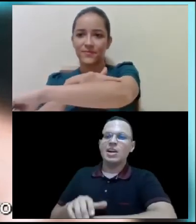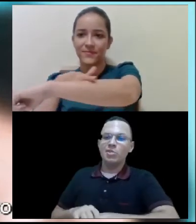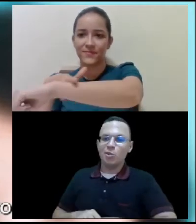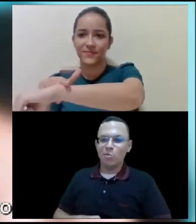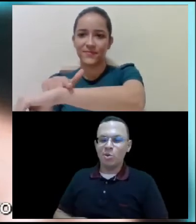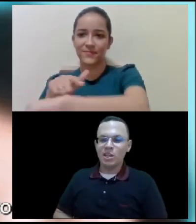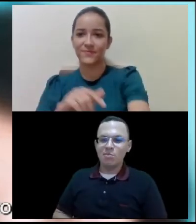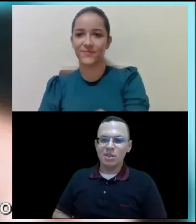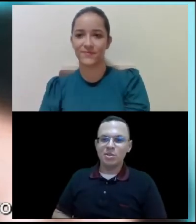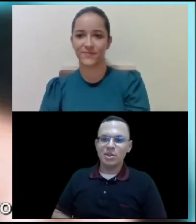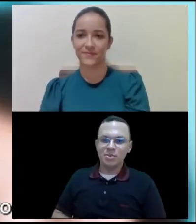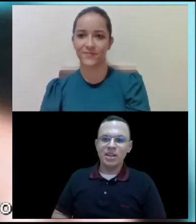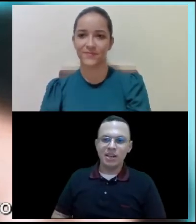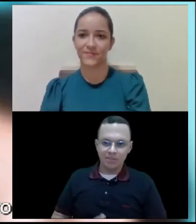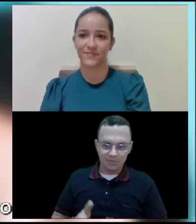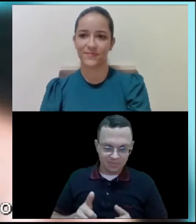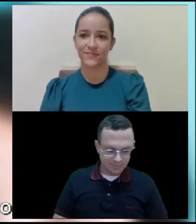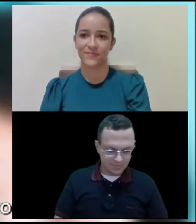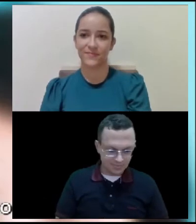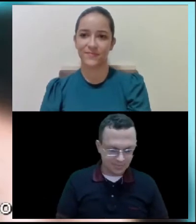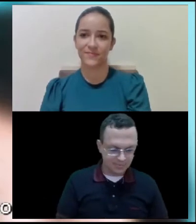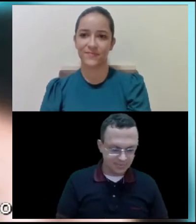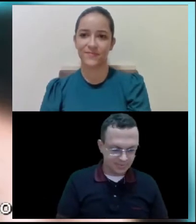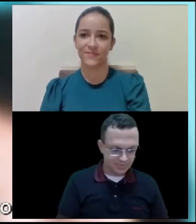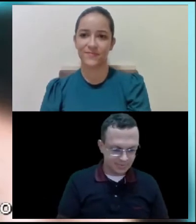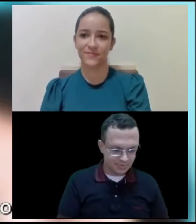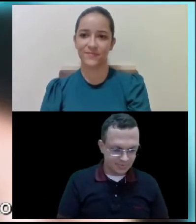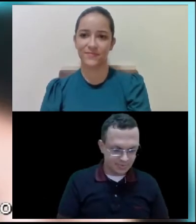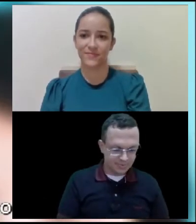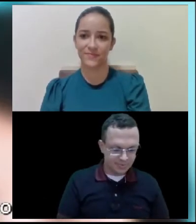esse sinal de comportamento educado.